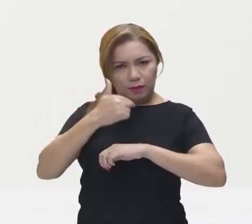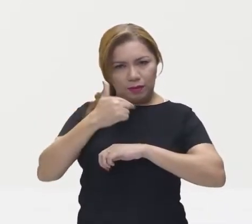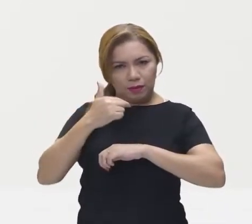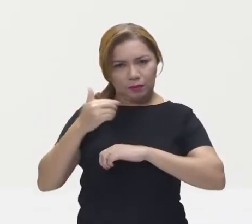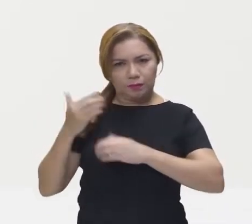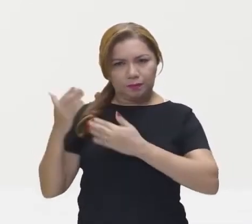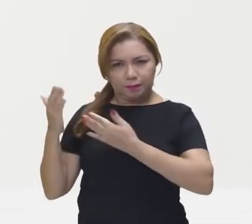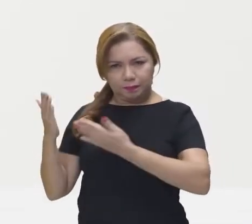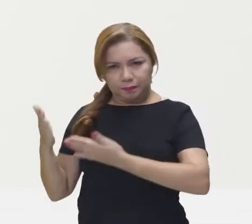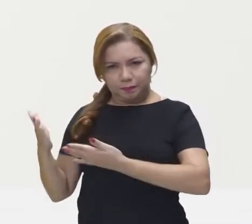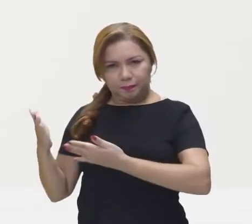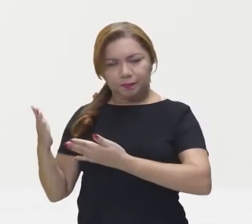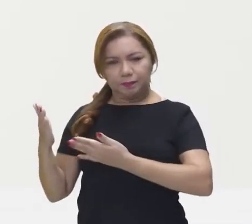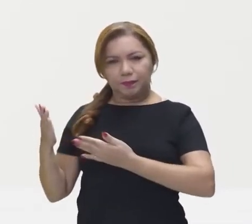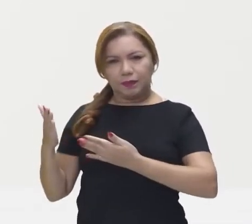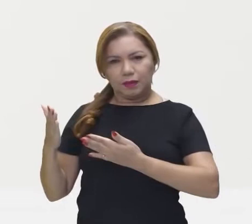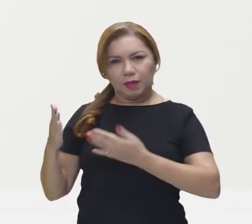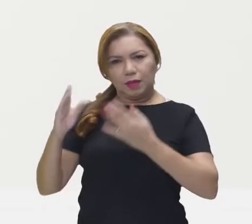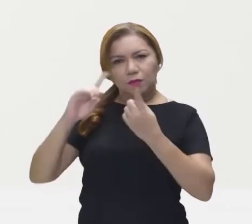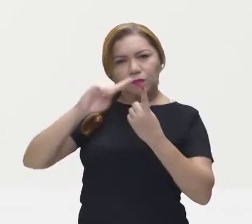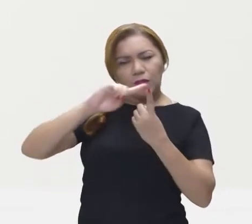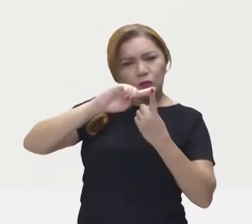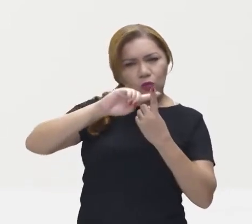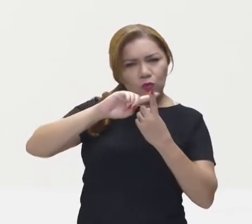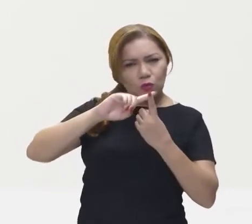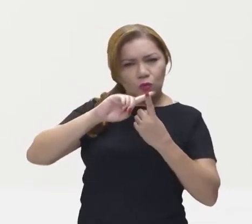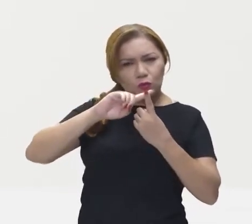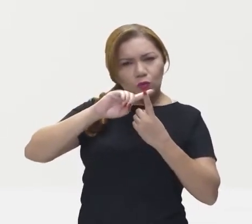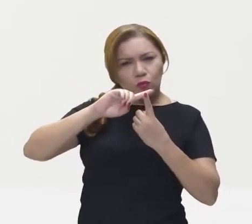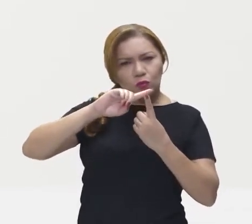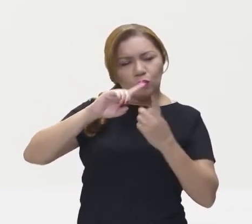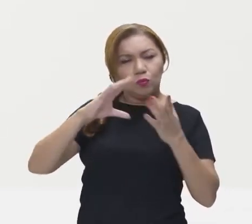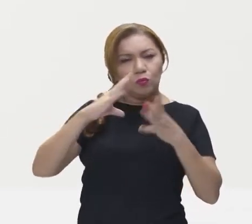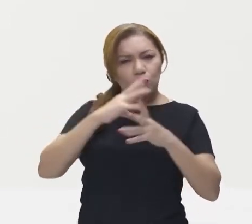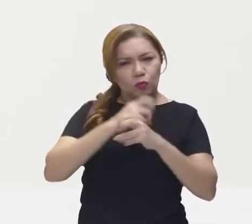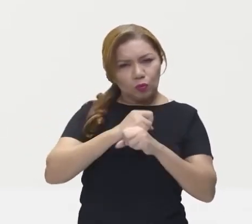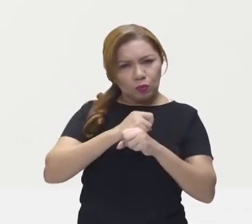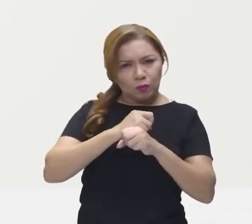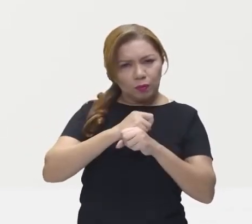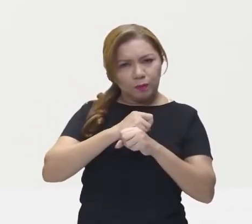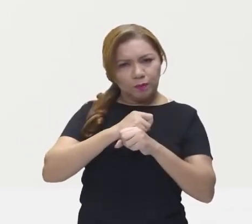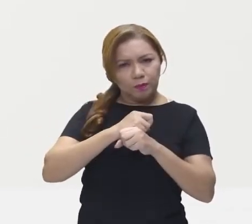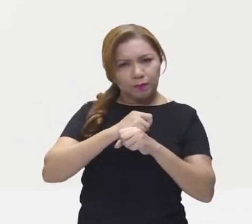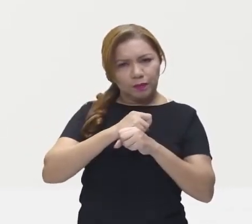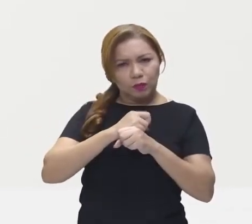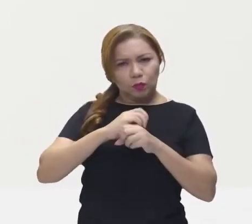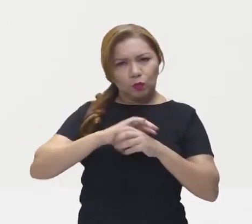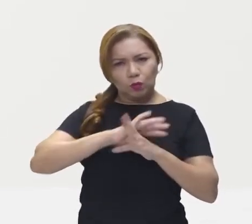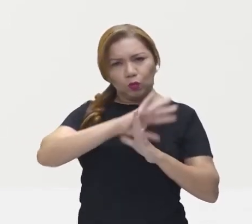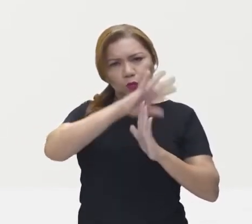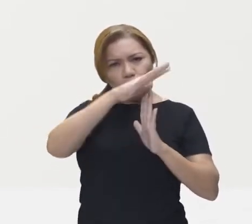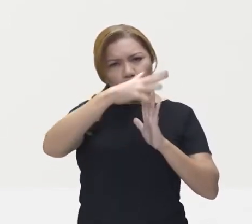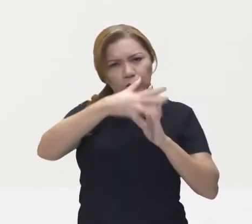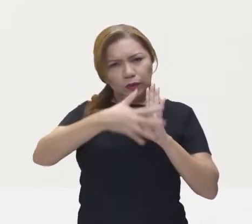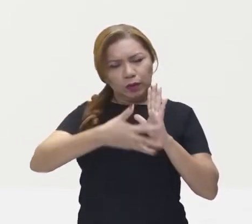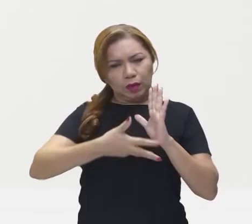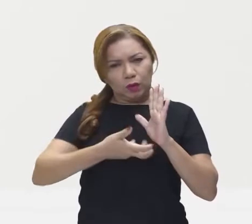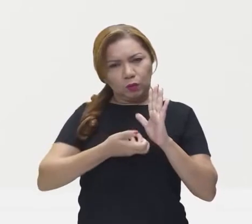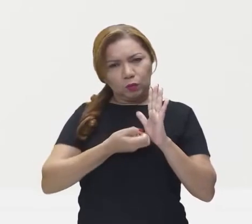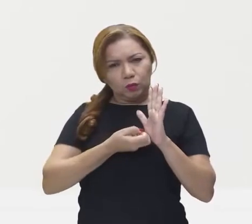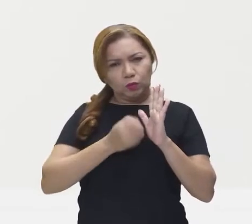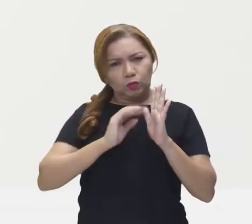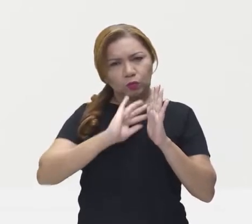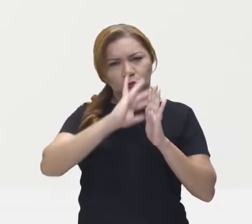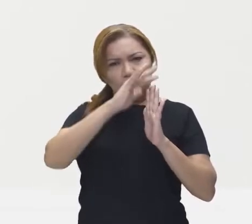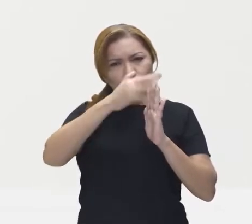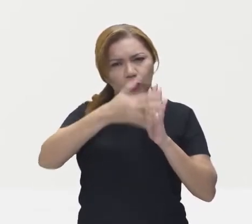Ok? Que somando essas duas partes, 2.500 mais 2.500, eu obtenho a área total, né, do